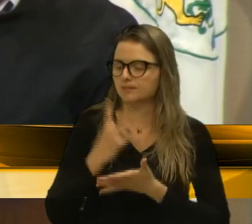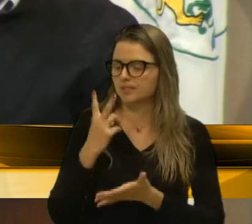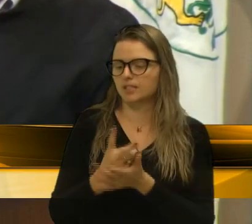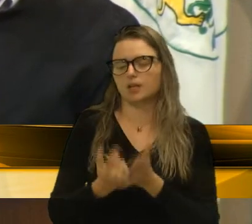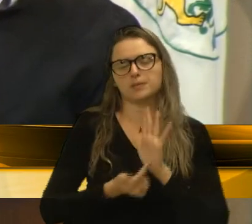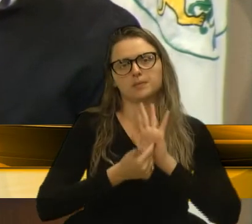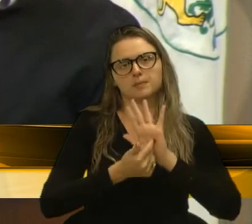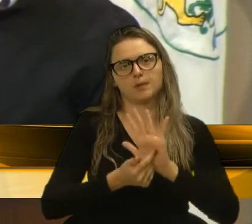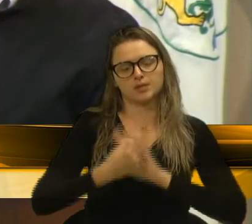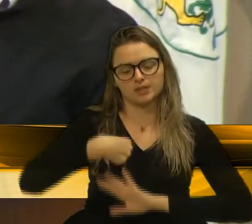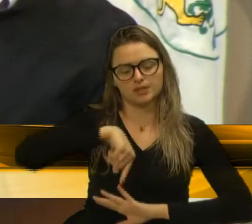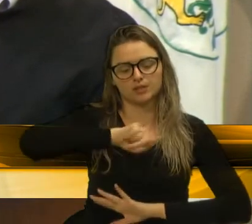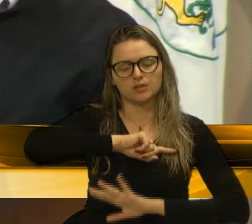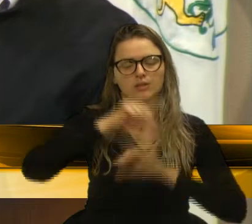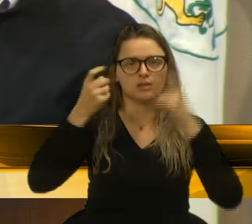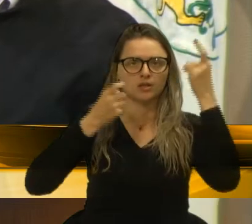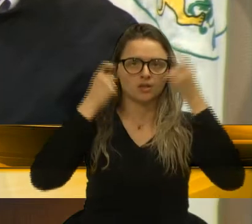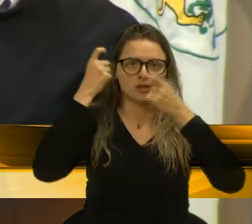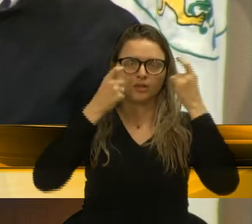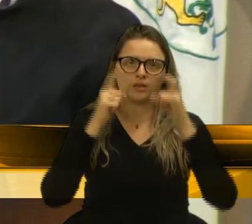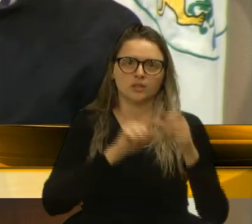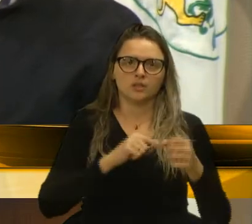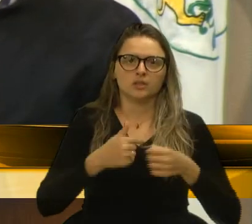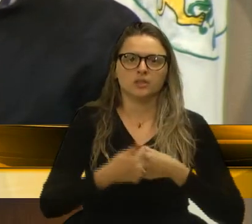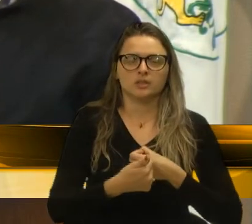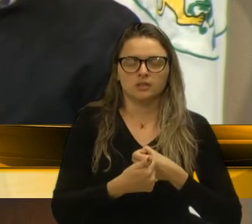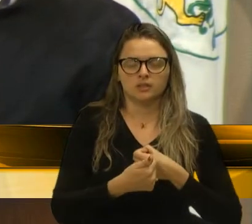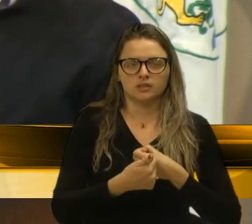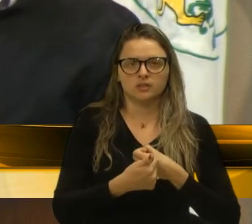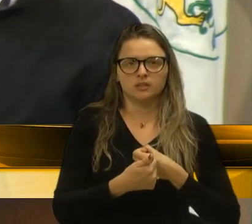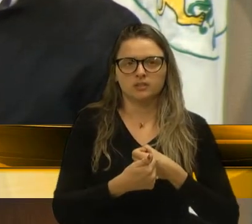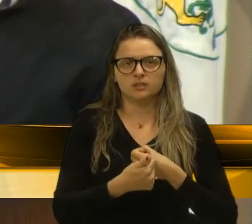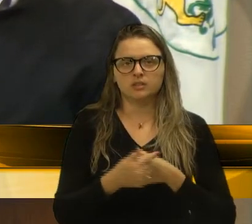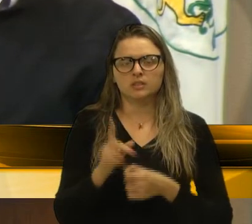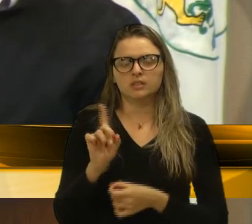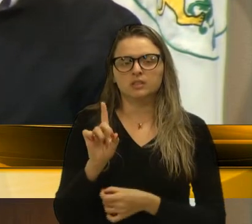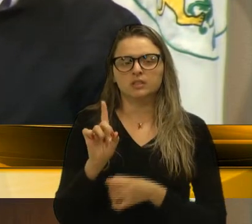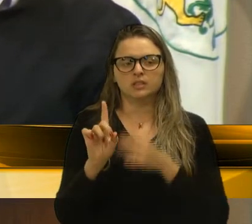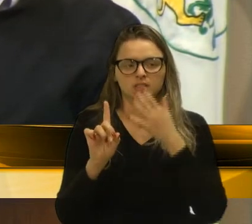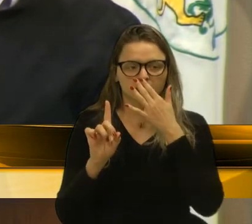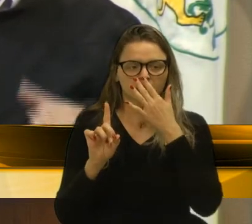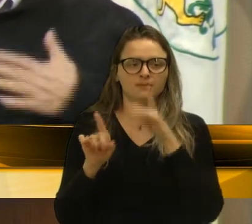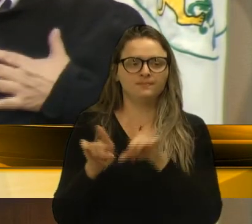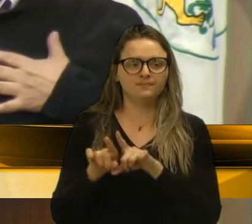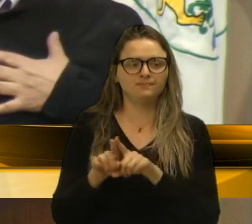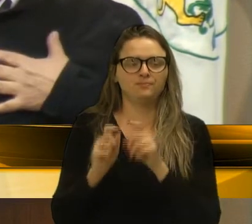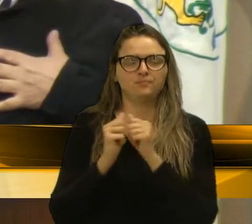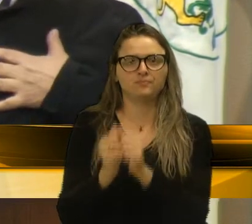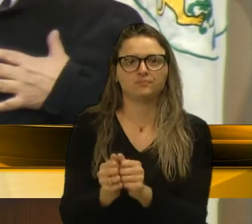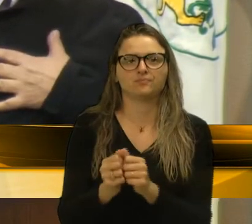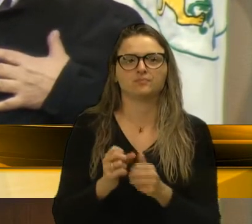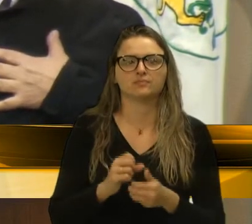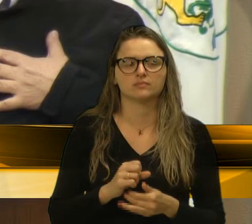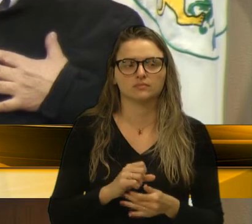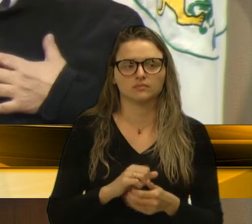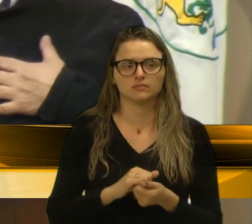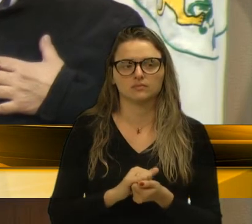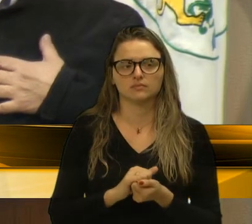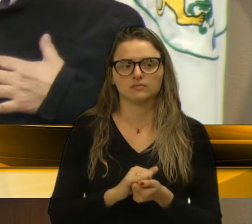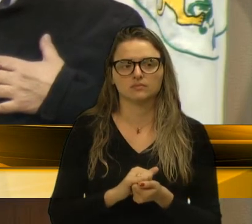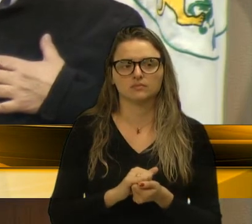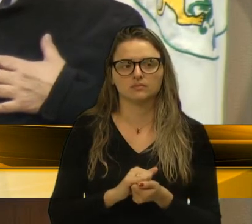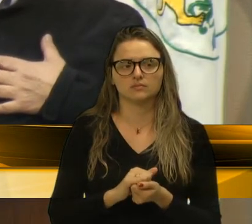demonstrações que nós estamos preocupados com a cidade. Não queiram colocar na nossa